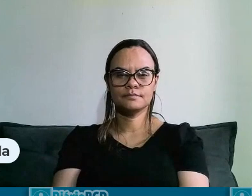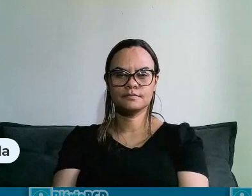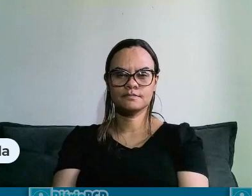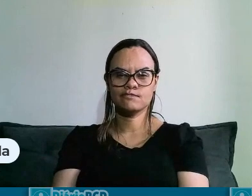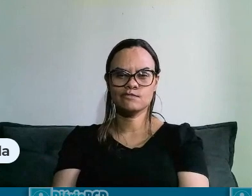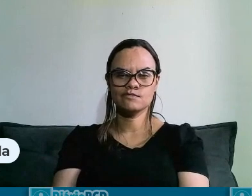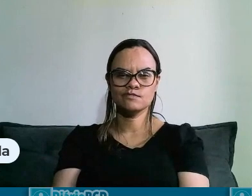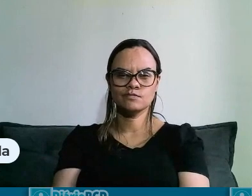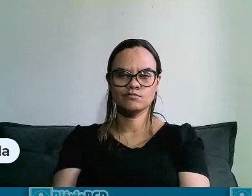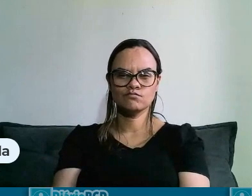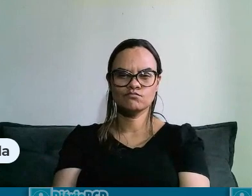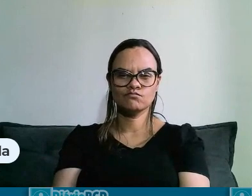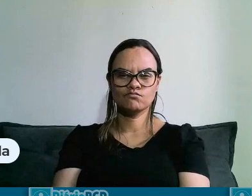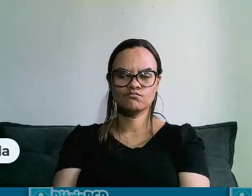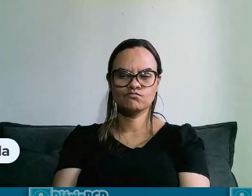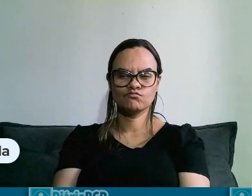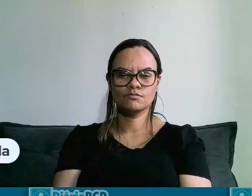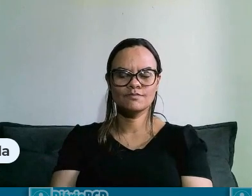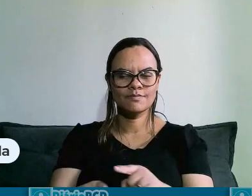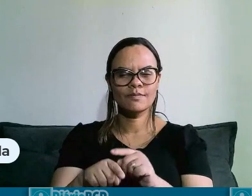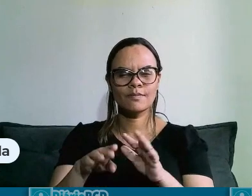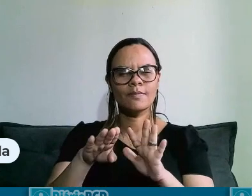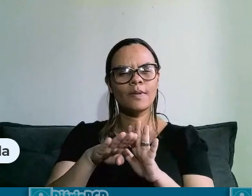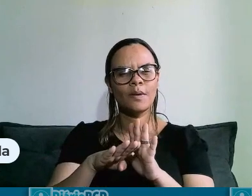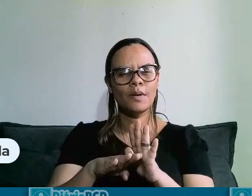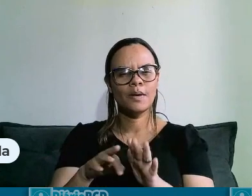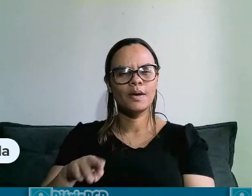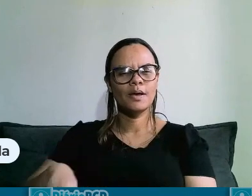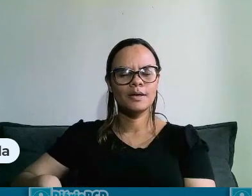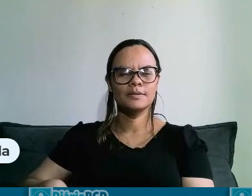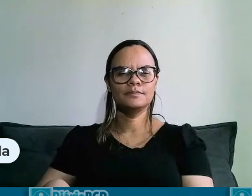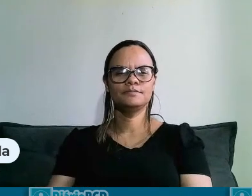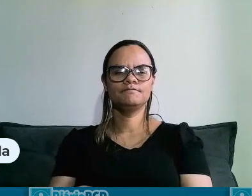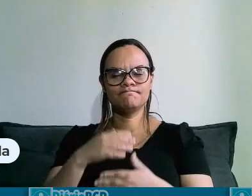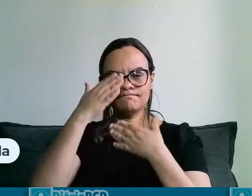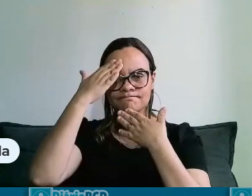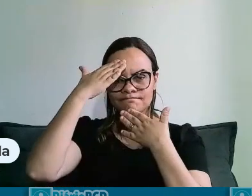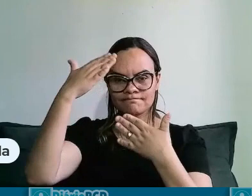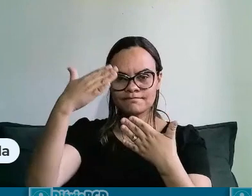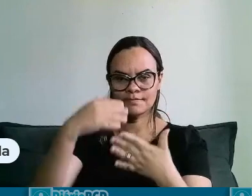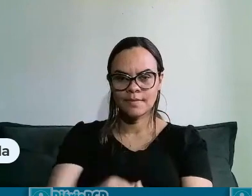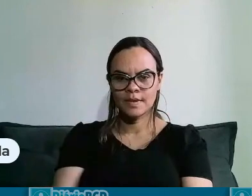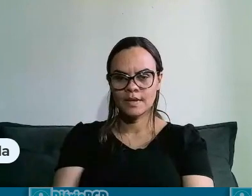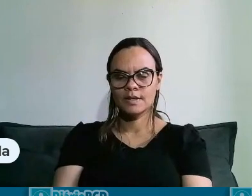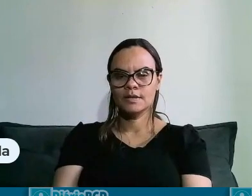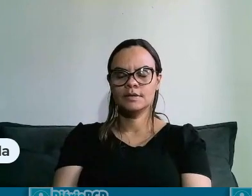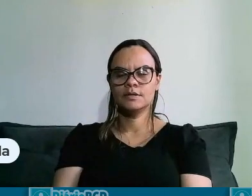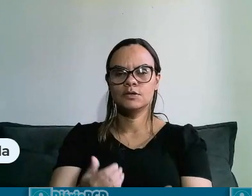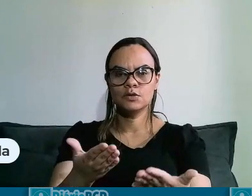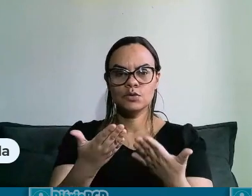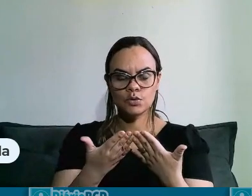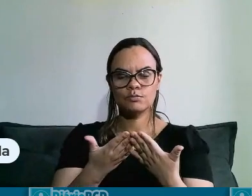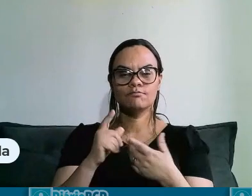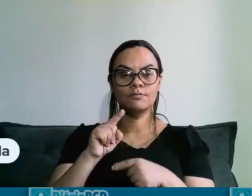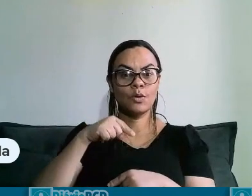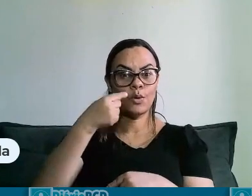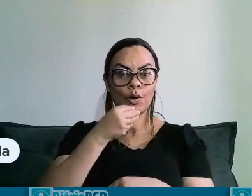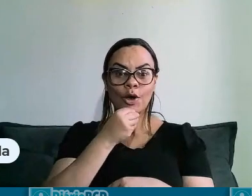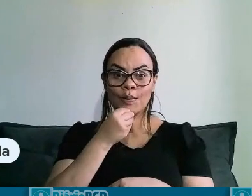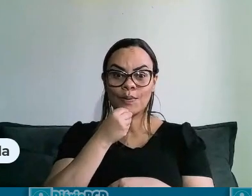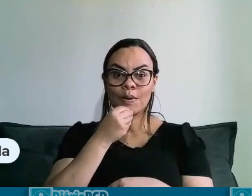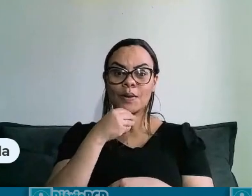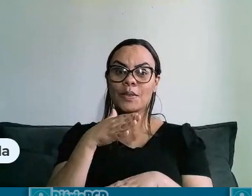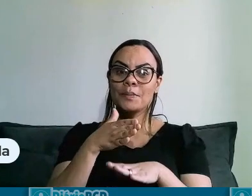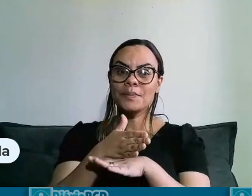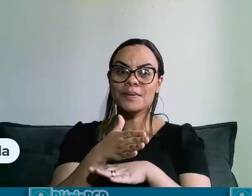dele, mas levando também para o problema renal. Doutor René, muitíssimo obrigado. Fica o convite já para uma próxima oportunidade, e aí a